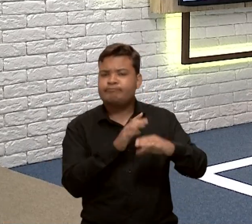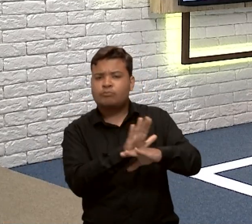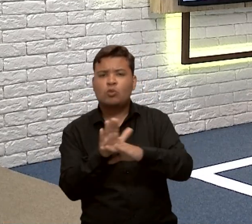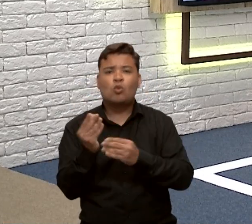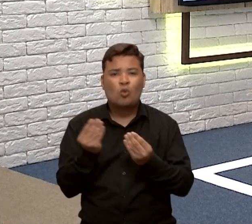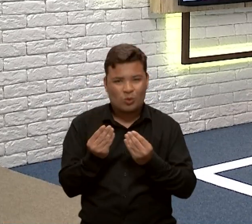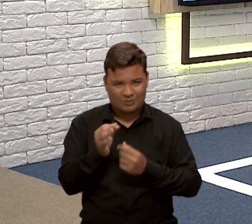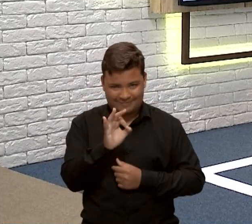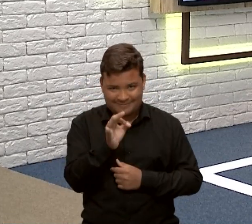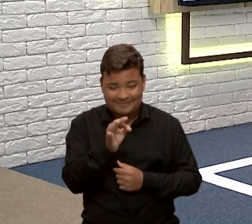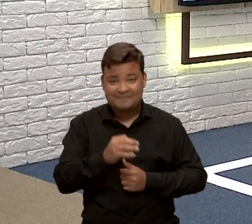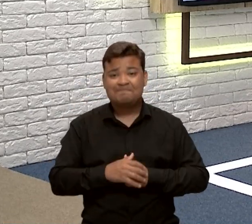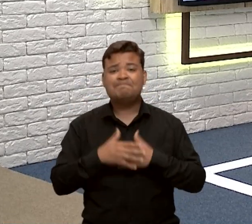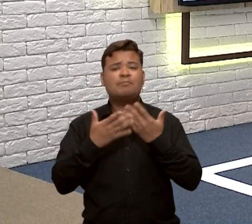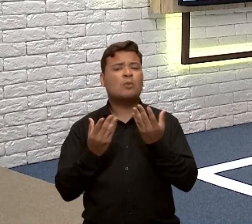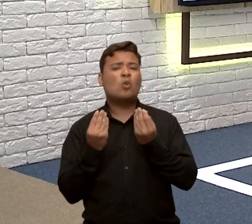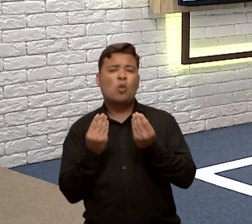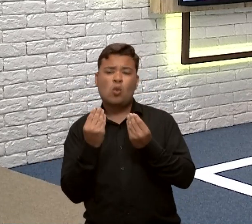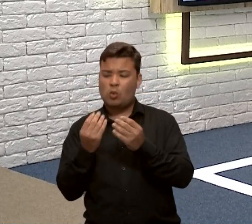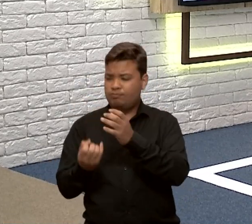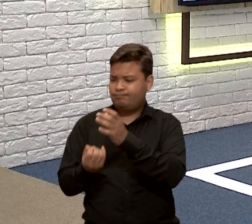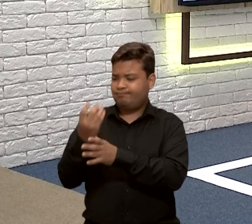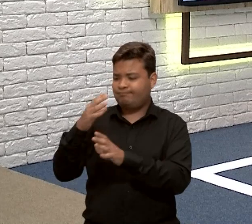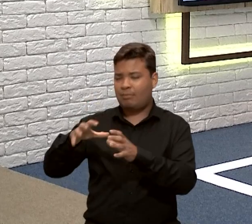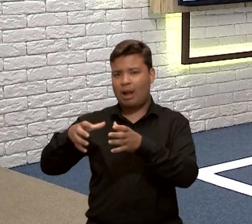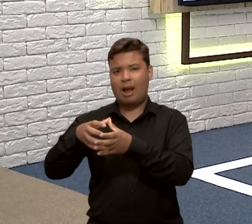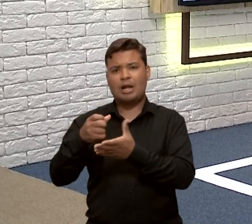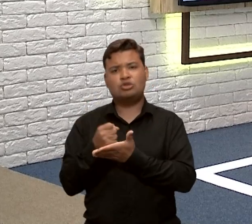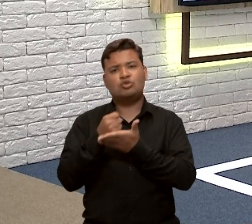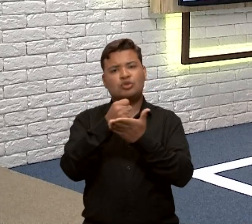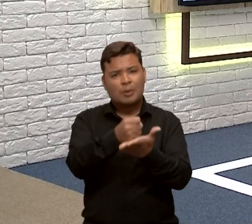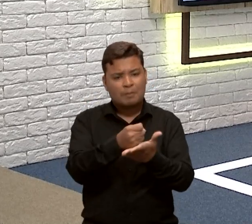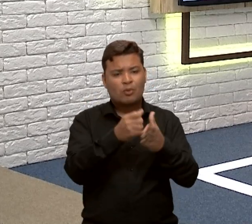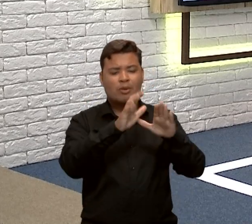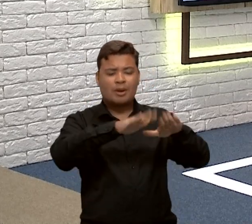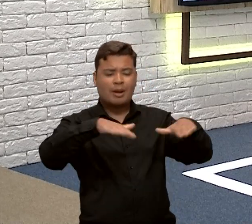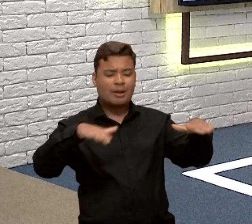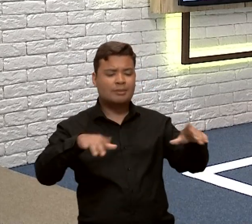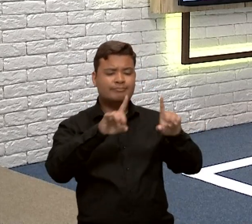apoio a pessoas com deficiência, a crianças com deficiência?